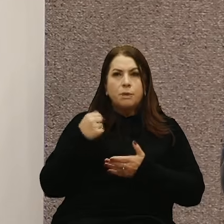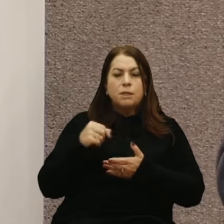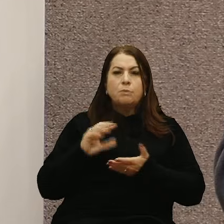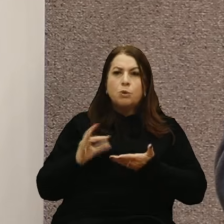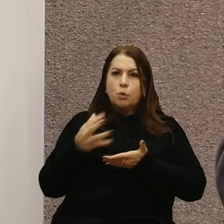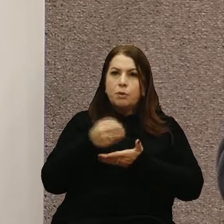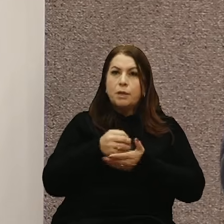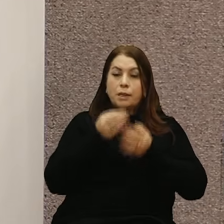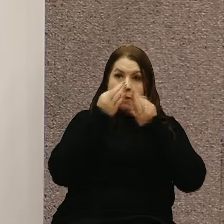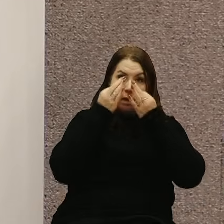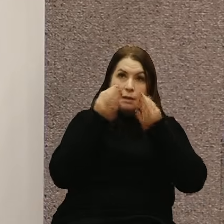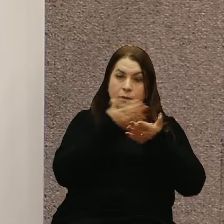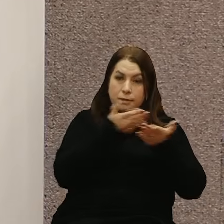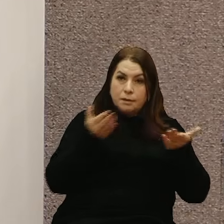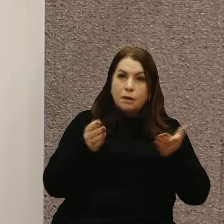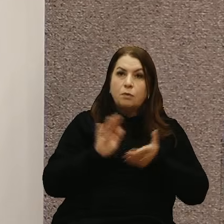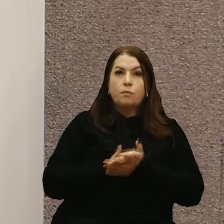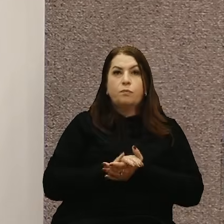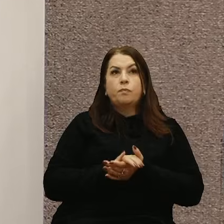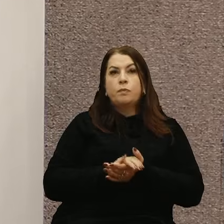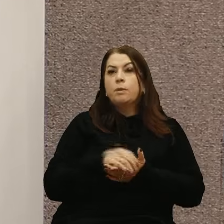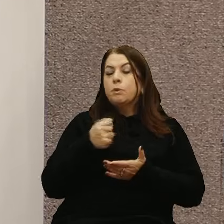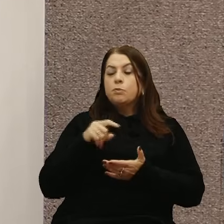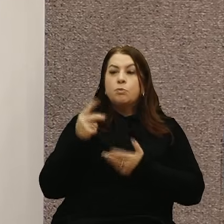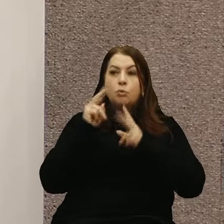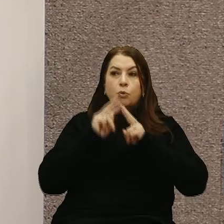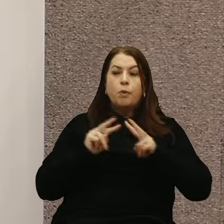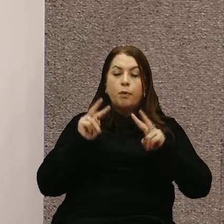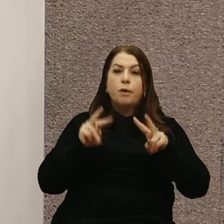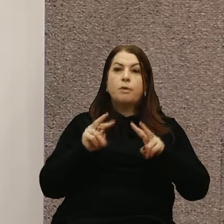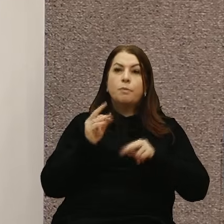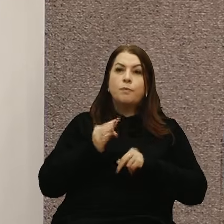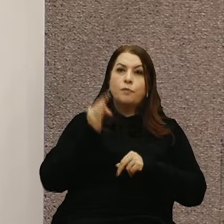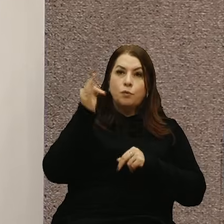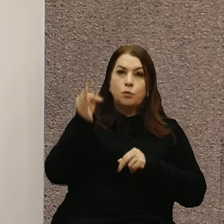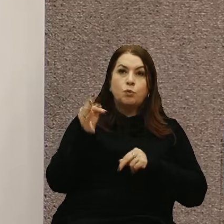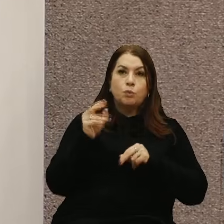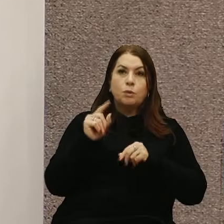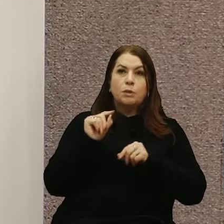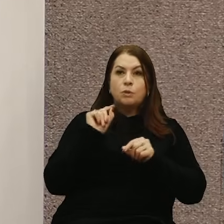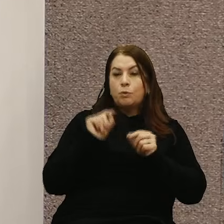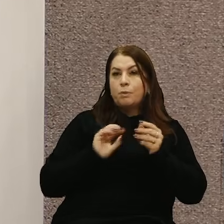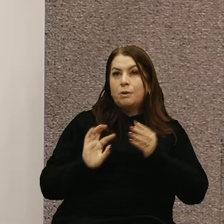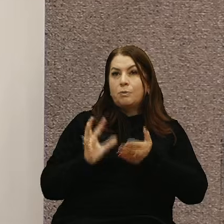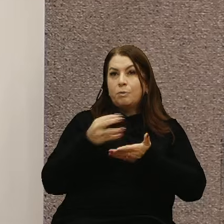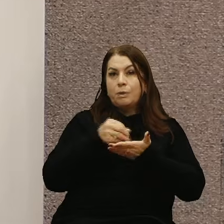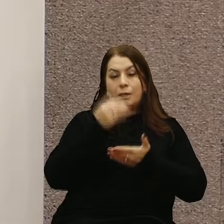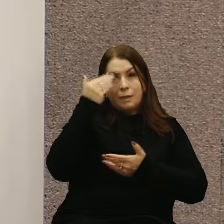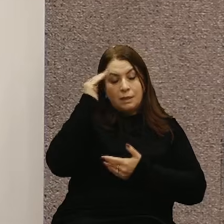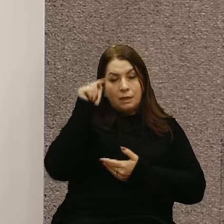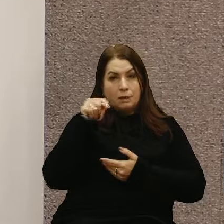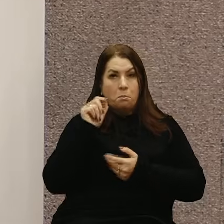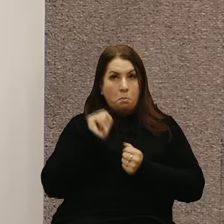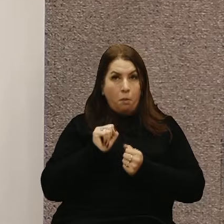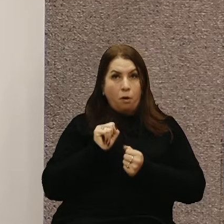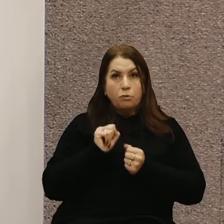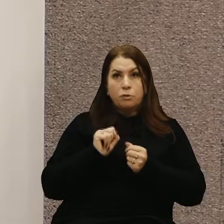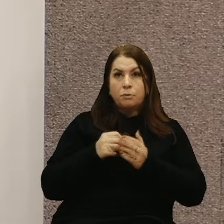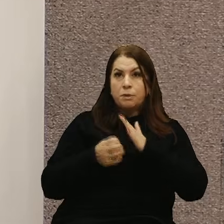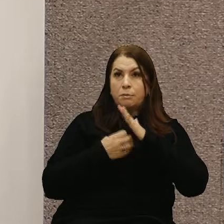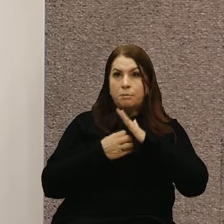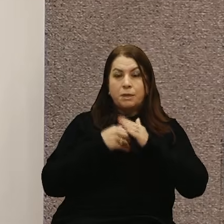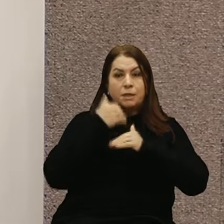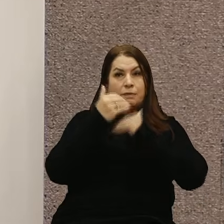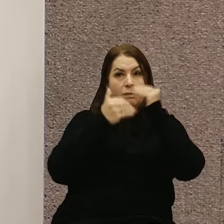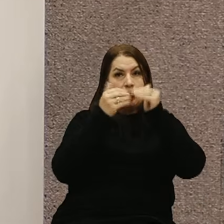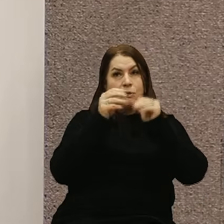dar essa atenção, é preciso que nós olhemos para o futuro com relação à companhia, entender que a Codeca pode ser uma companhia de